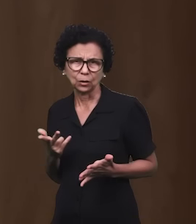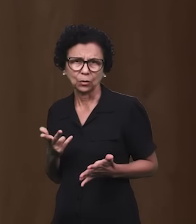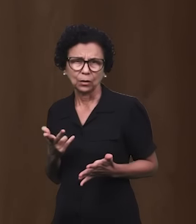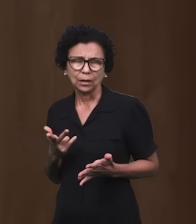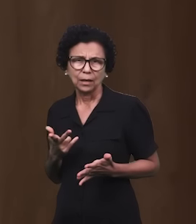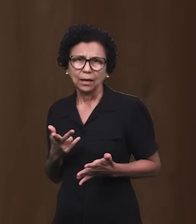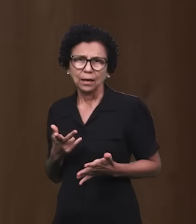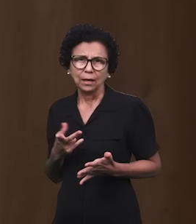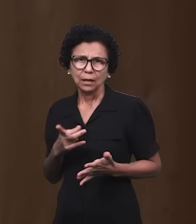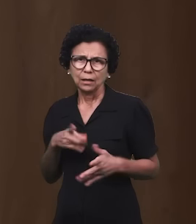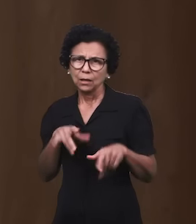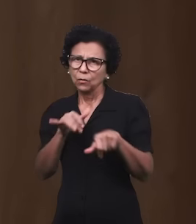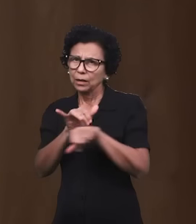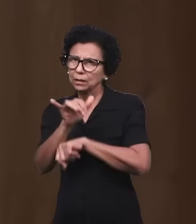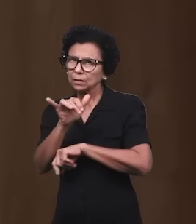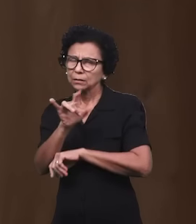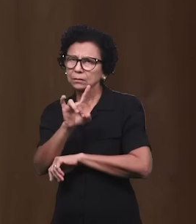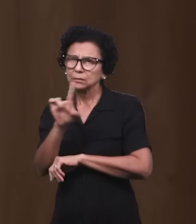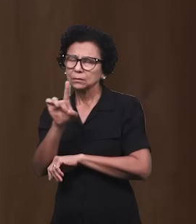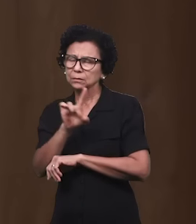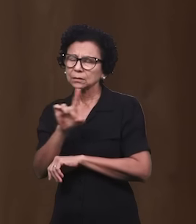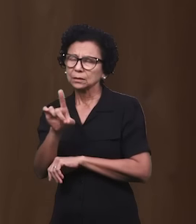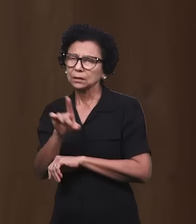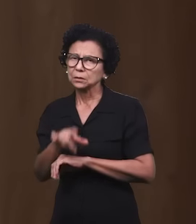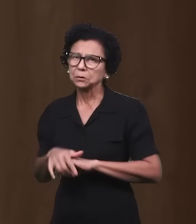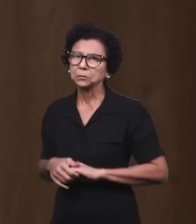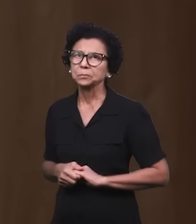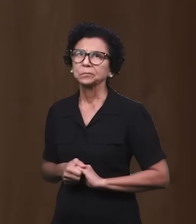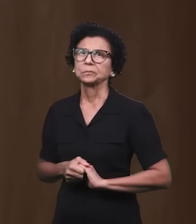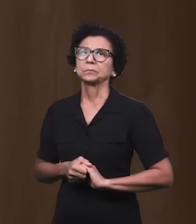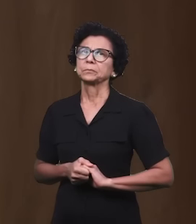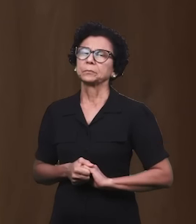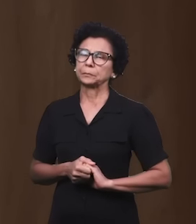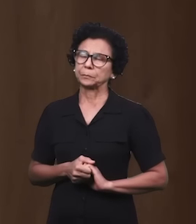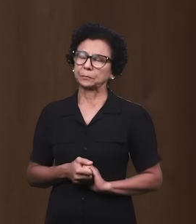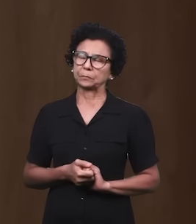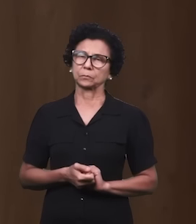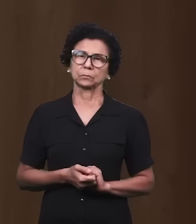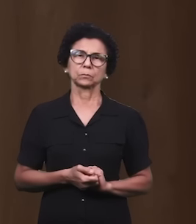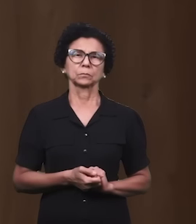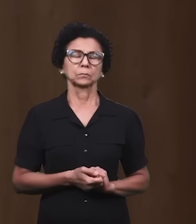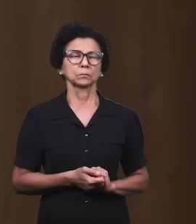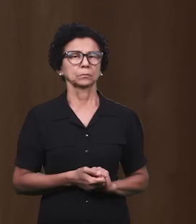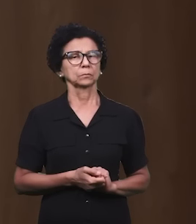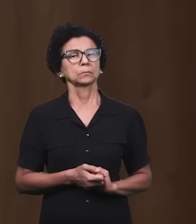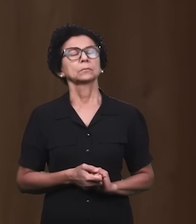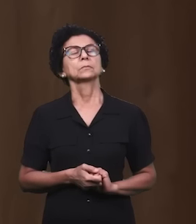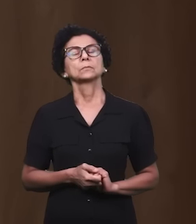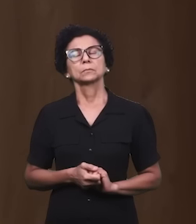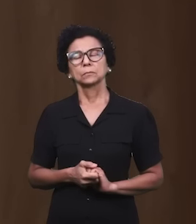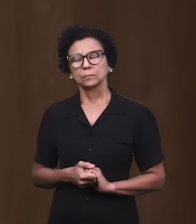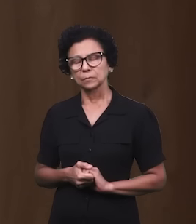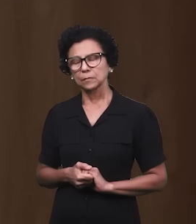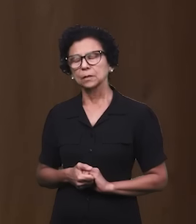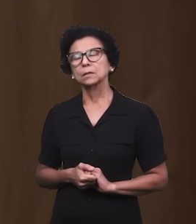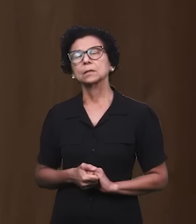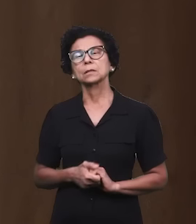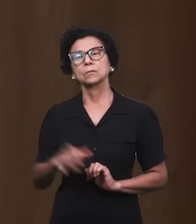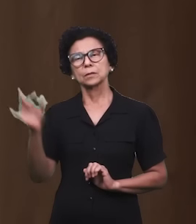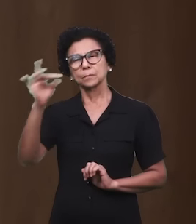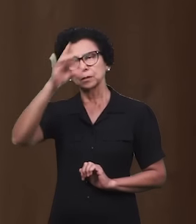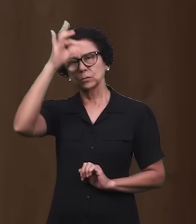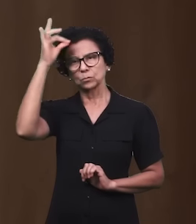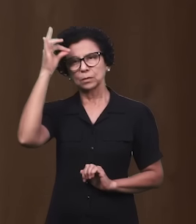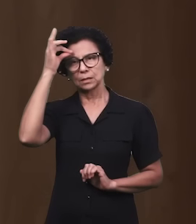que a pessoa vai enganar, né, achando, não, o mestre Sala, ele vai provar, o Espírito Santo, ele